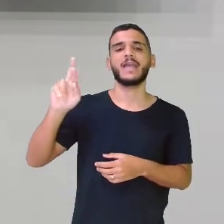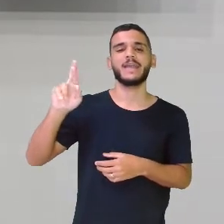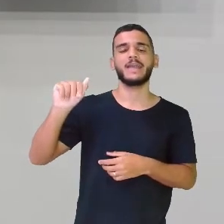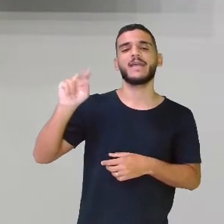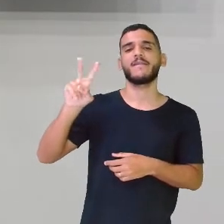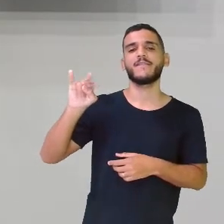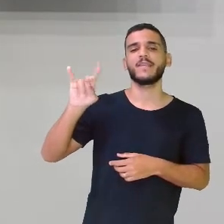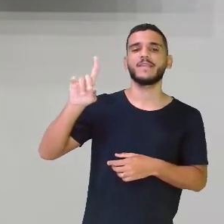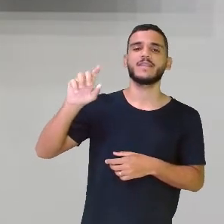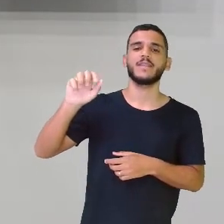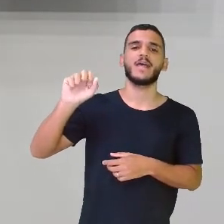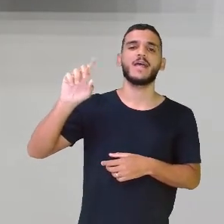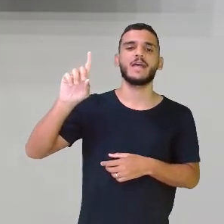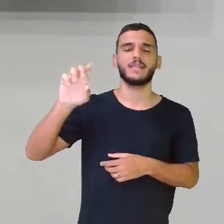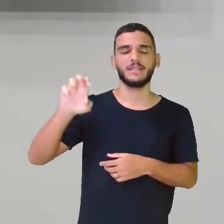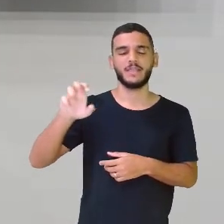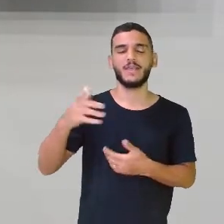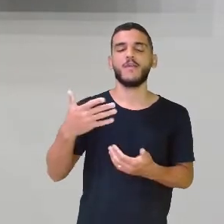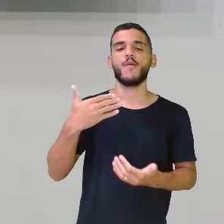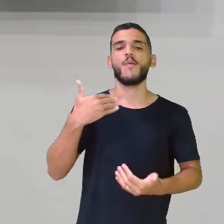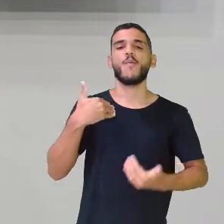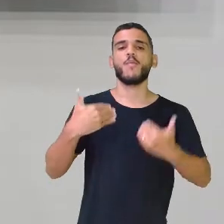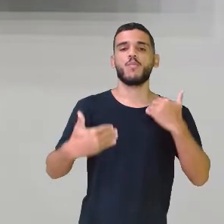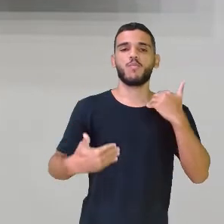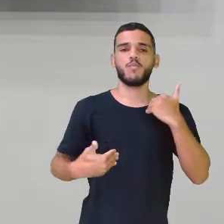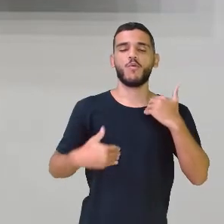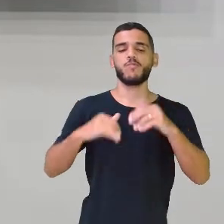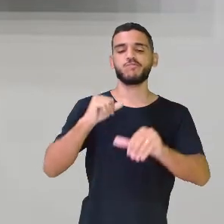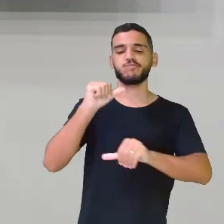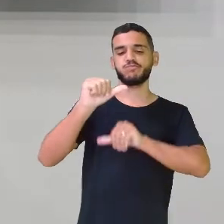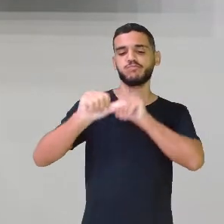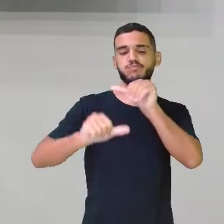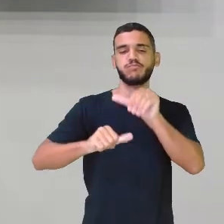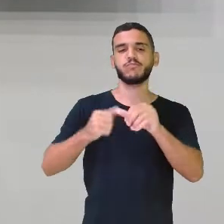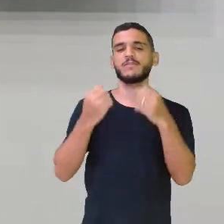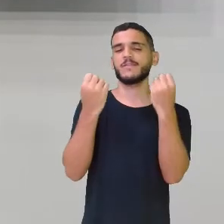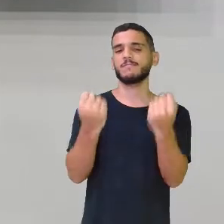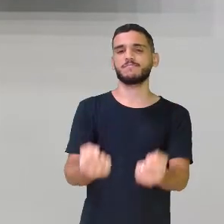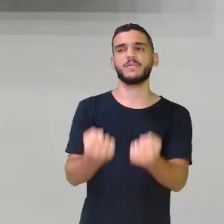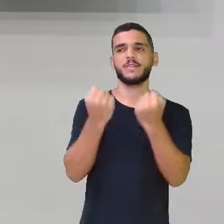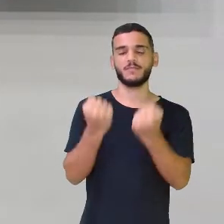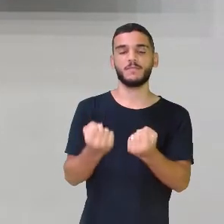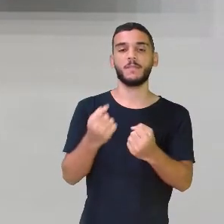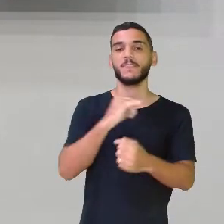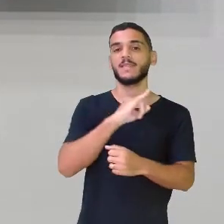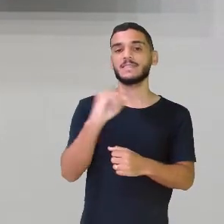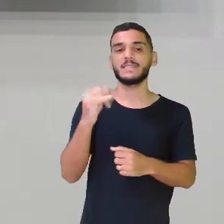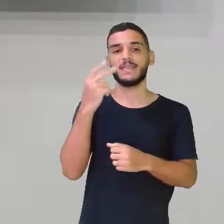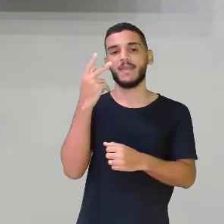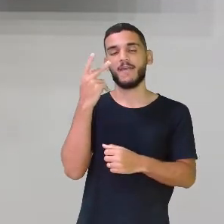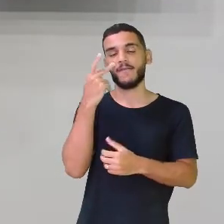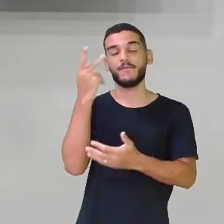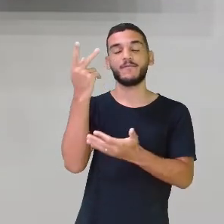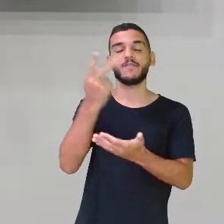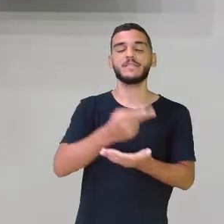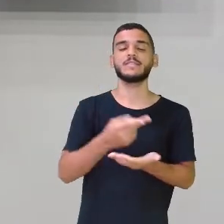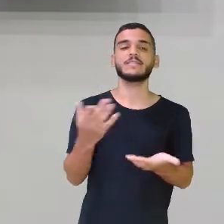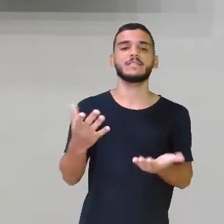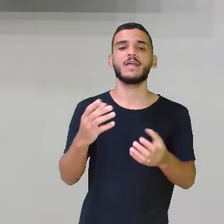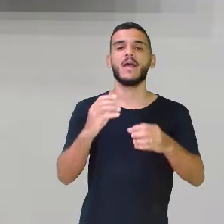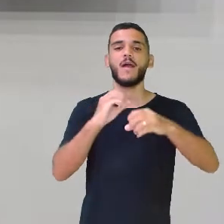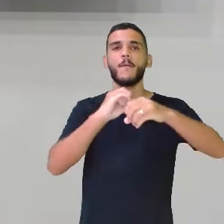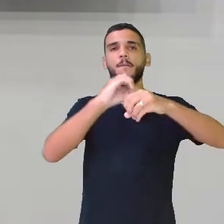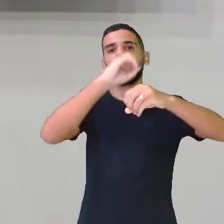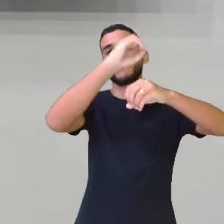Eu estou firme aqui, mas se eu vou ao espaço, provavelmente eu vou levitar. O